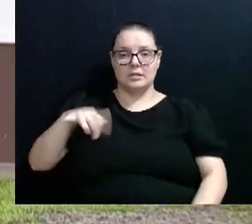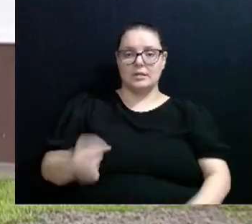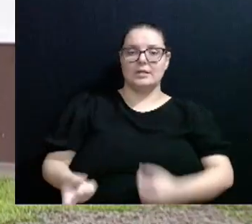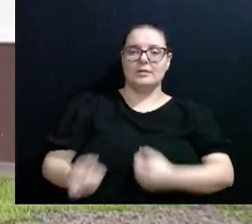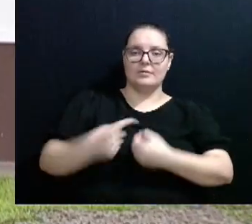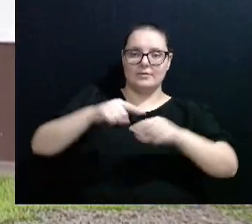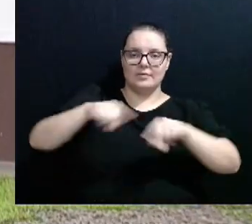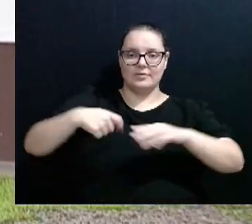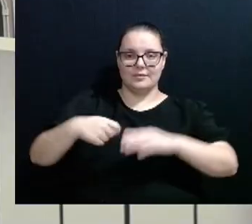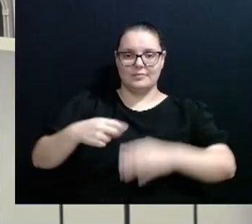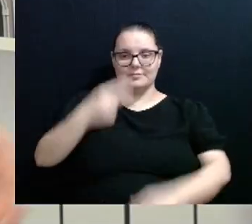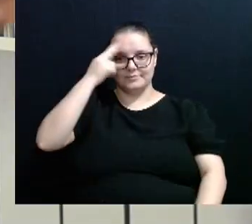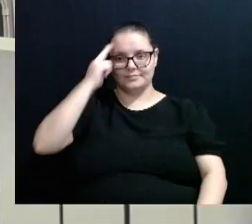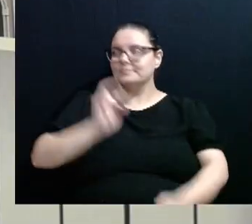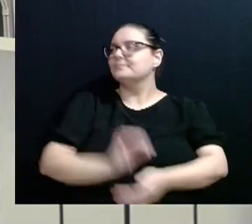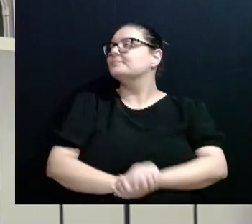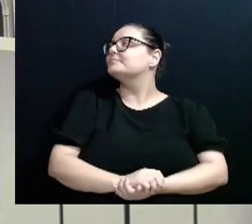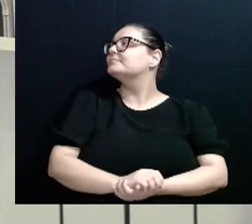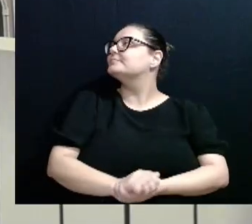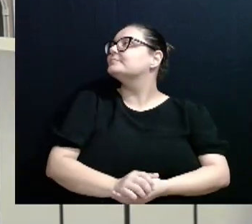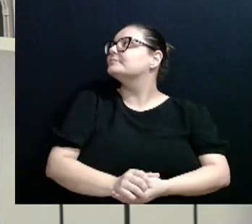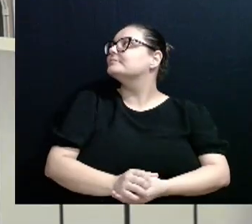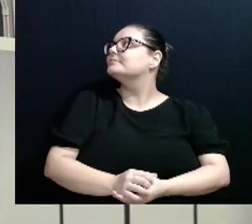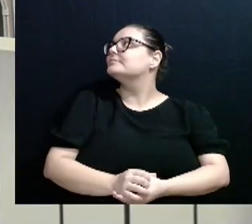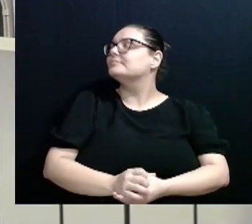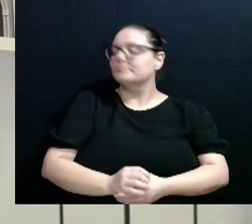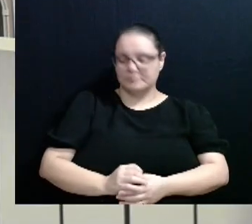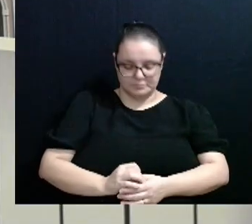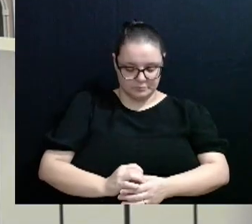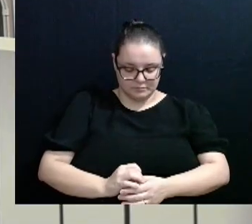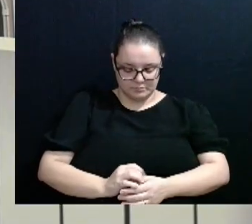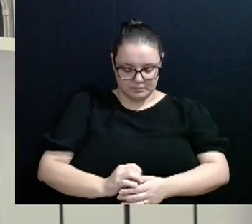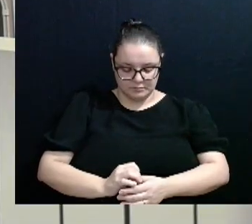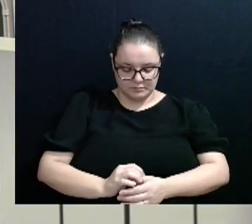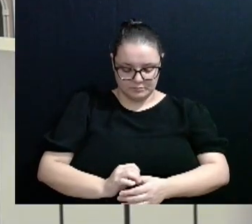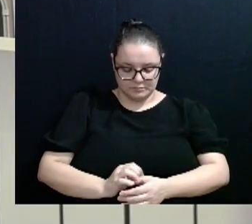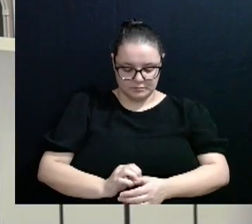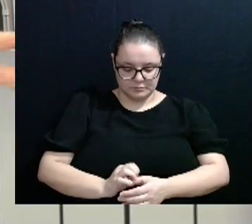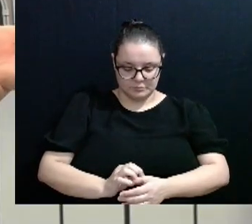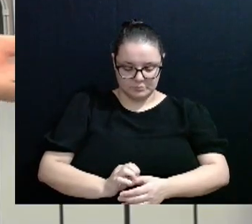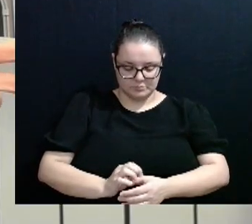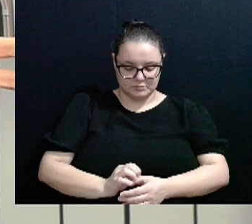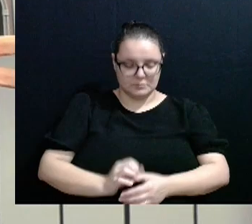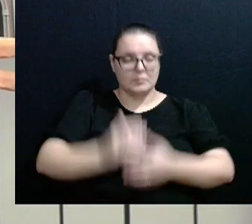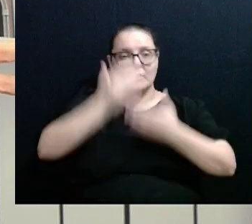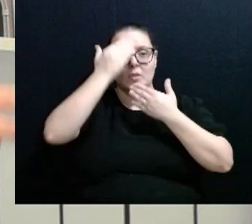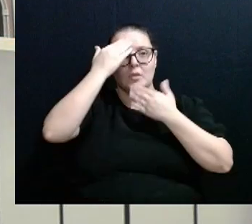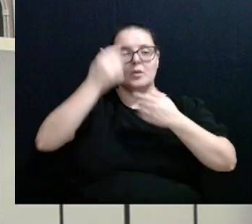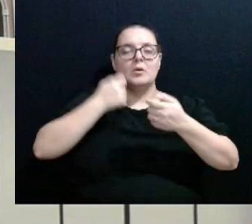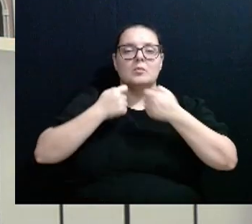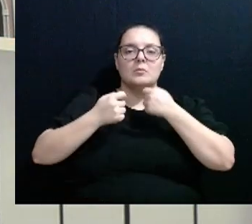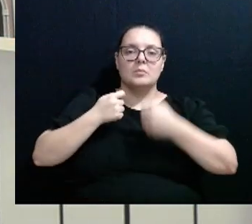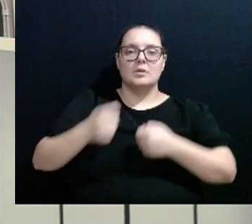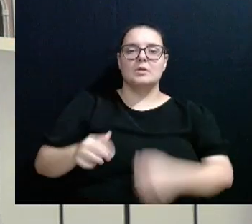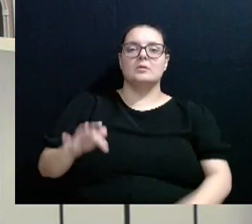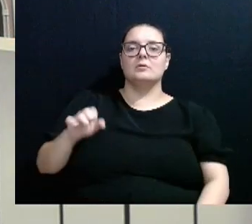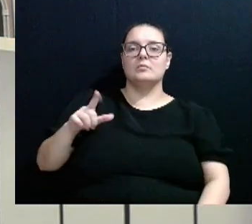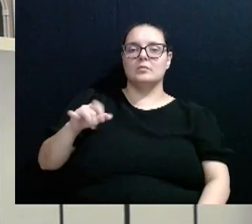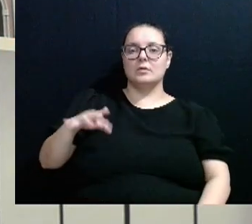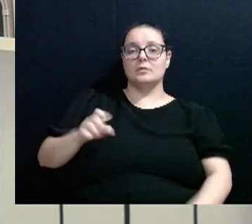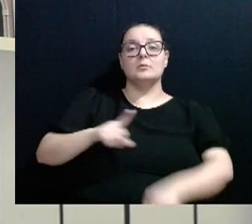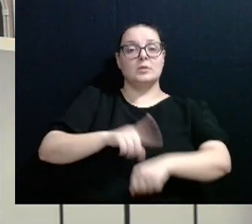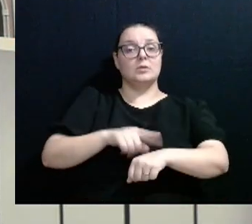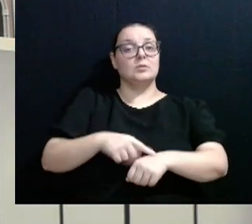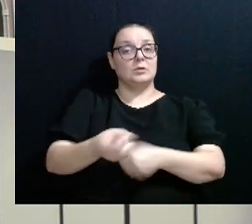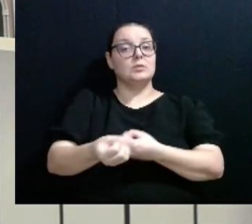estúdio. Tá certo, muito obrigado, Felipe Gomes, pelas informações e a disponibilidade do tempo. As informações que